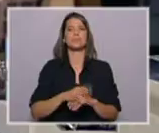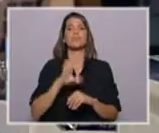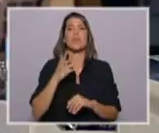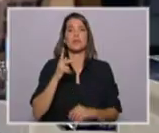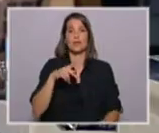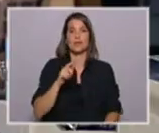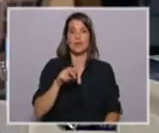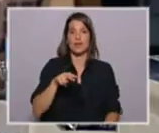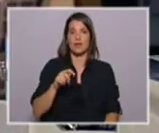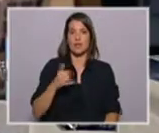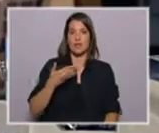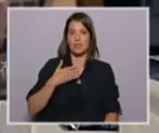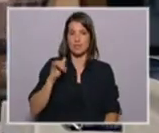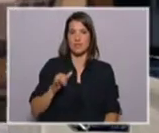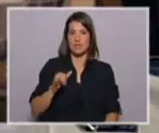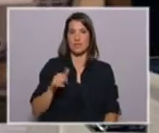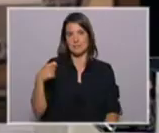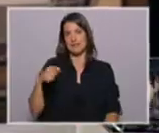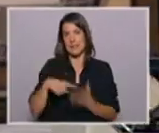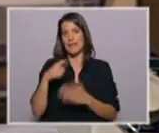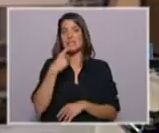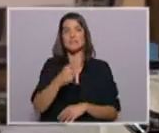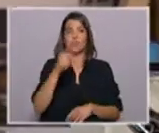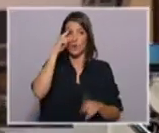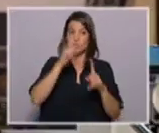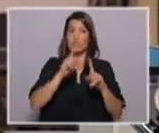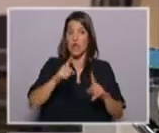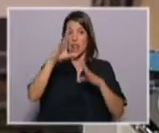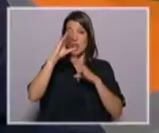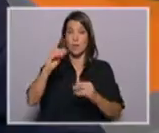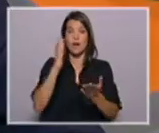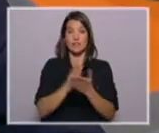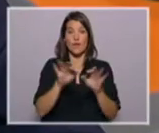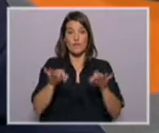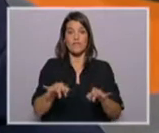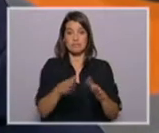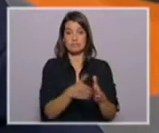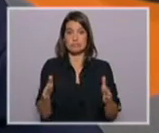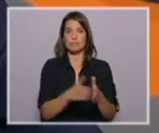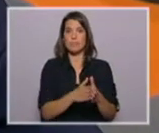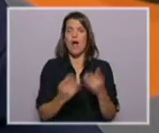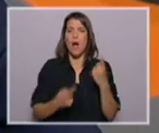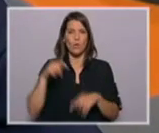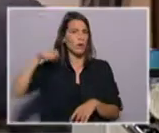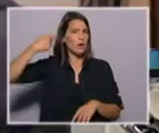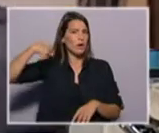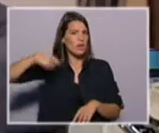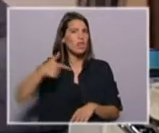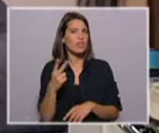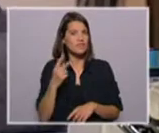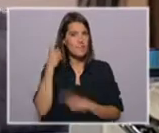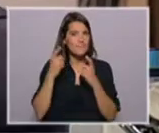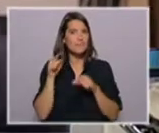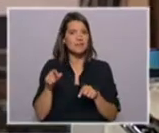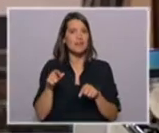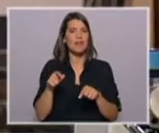Kennedy faz aquela declaração a dizer que o nosso objetivo é chegar à Lua até ao final da década, havia algum produtor televisivo, realizador de televisão a pensar